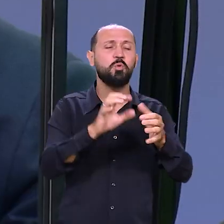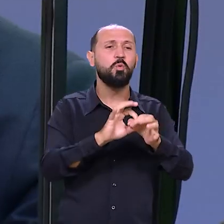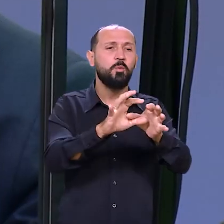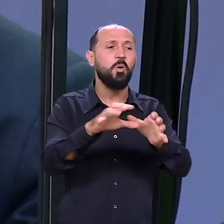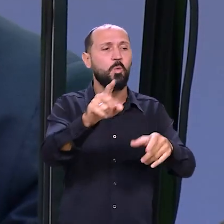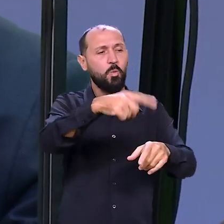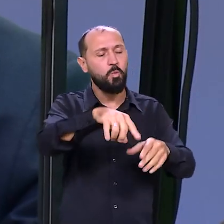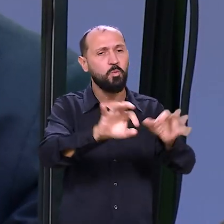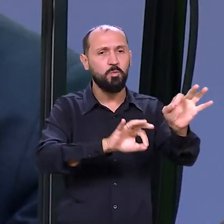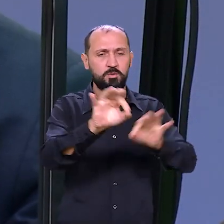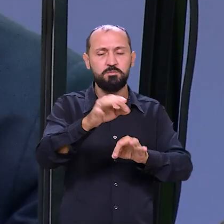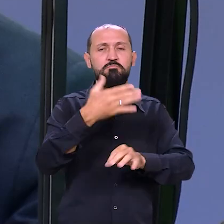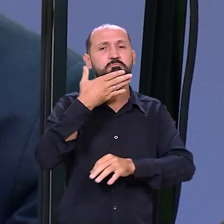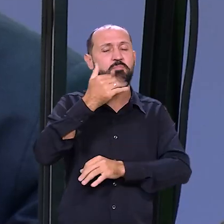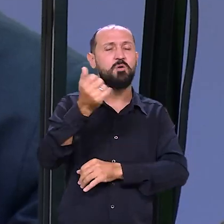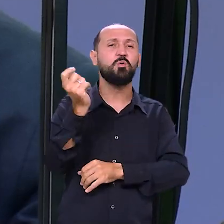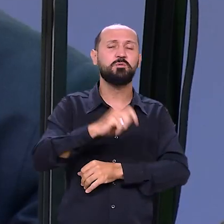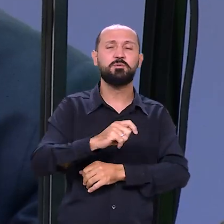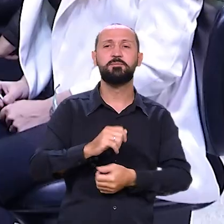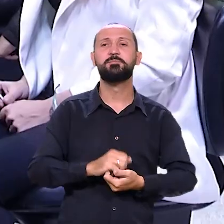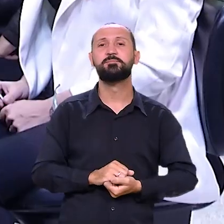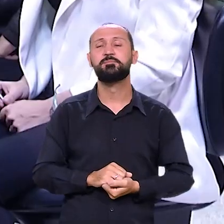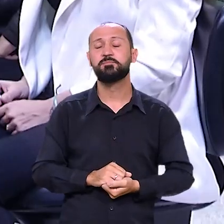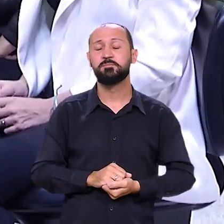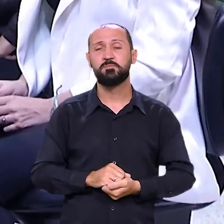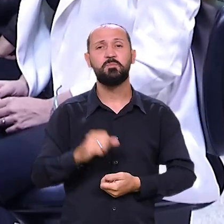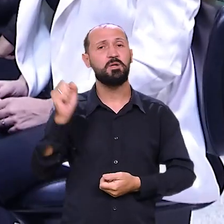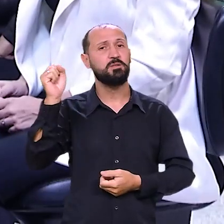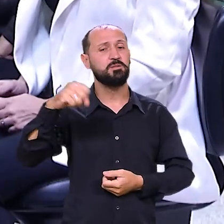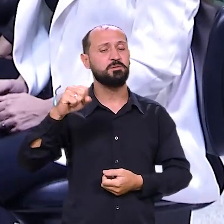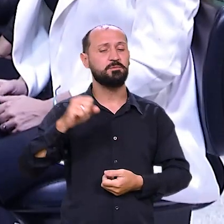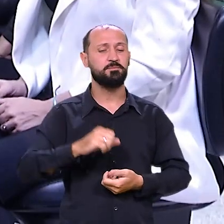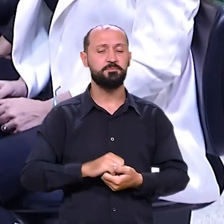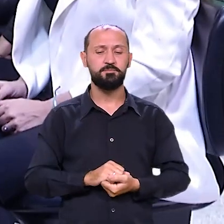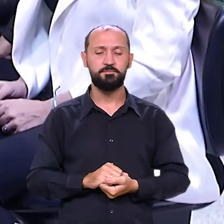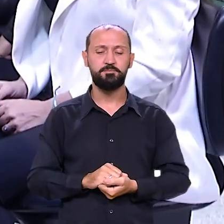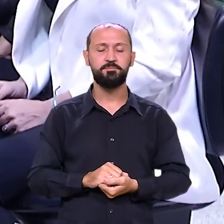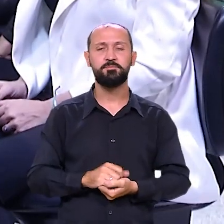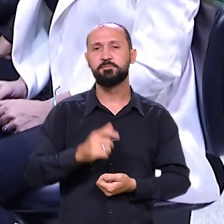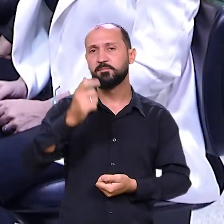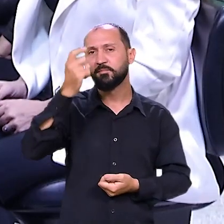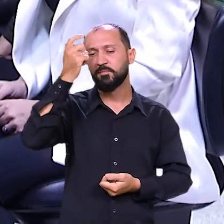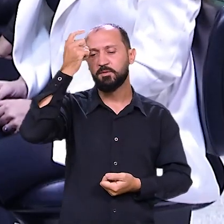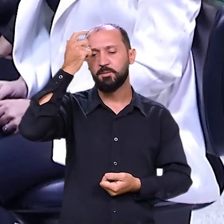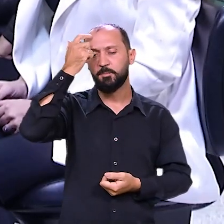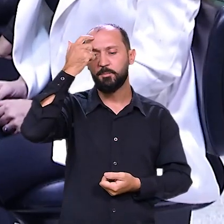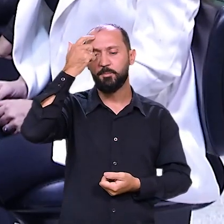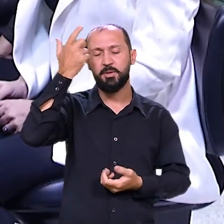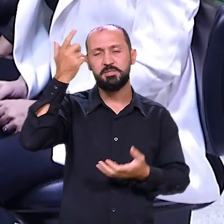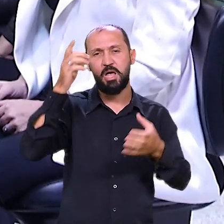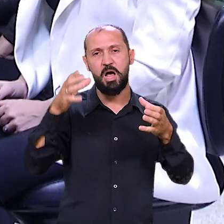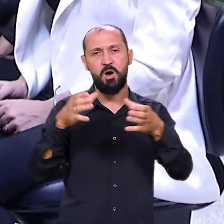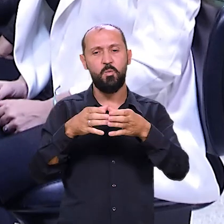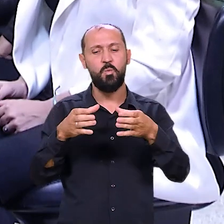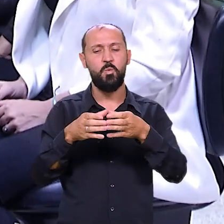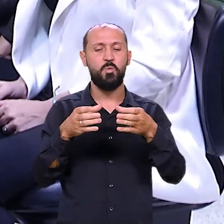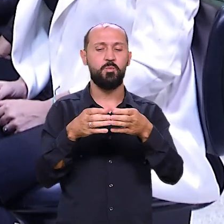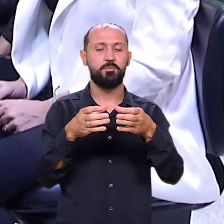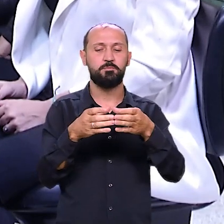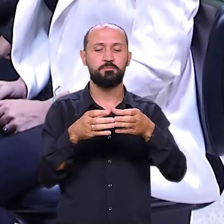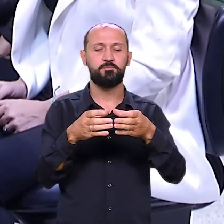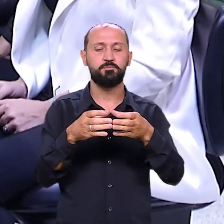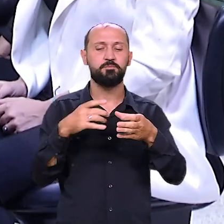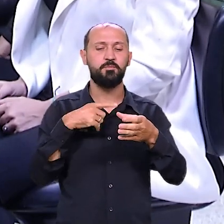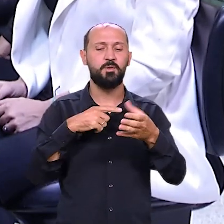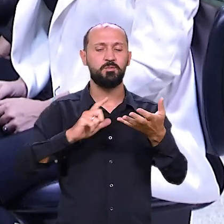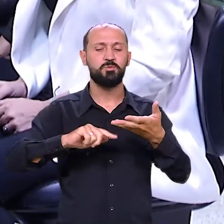pessoal organizado se dá muito melhor, né, deputado? Com certeza, pensar em grupo. E hoje